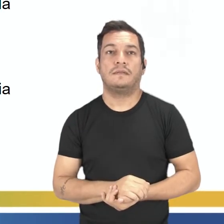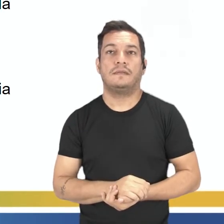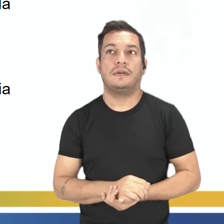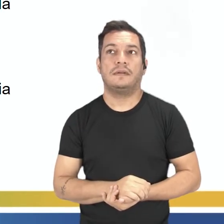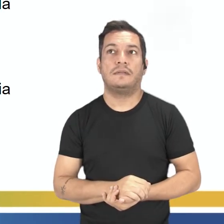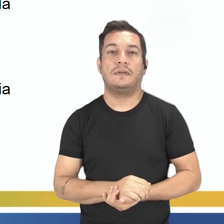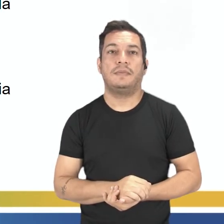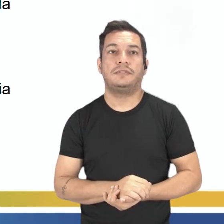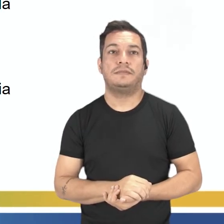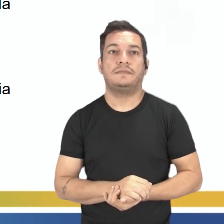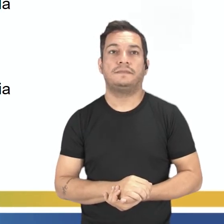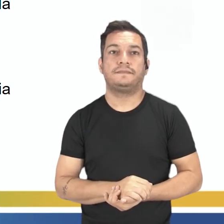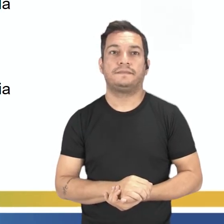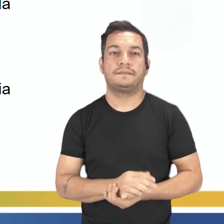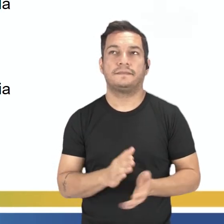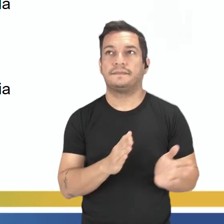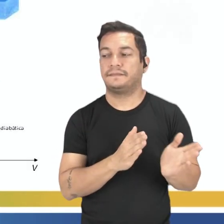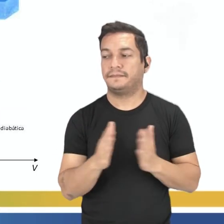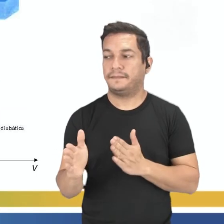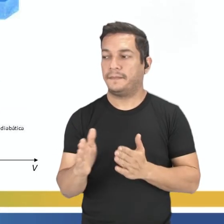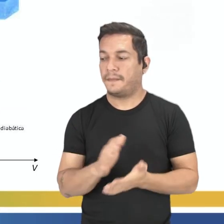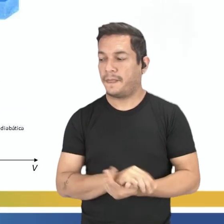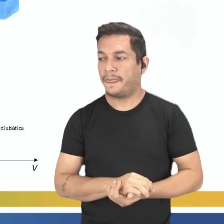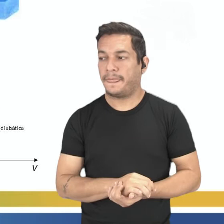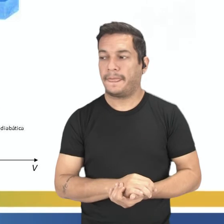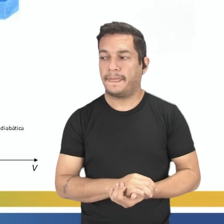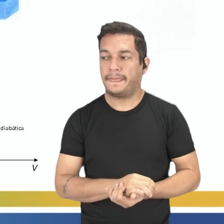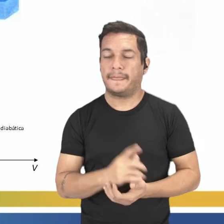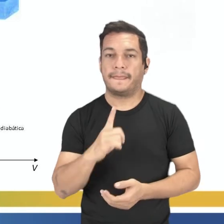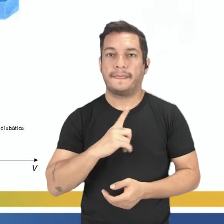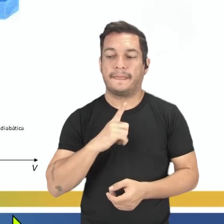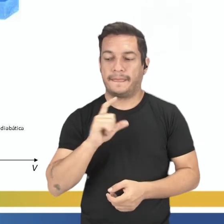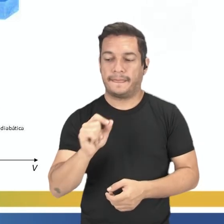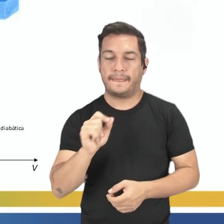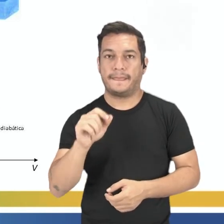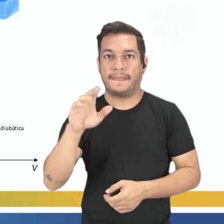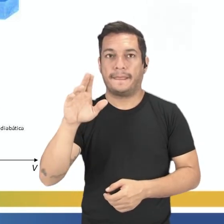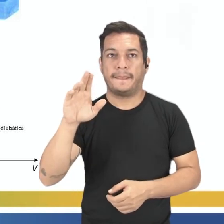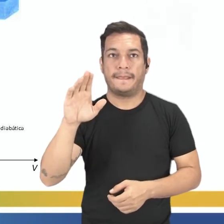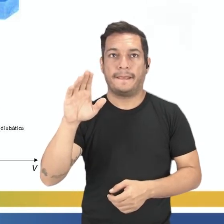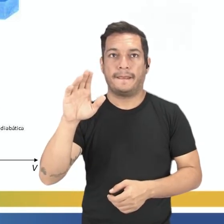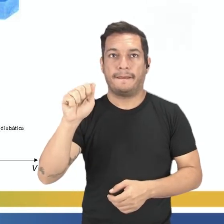aí, gente, dando sequência então, nós temos o ciclo de Carnot.